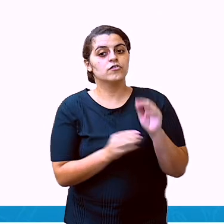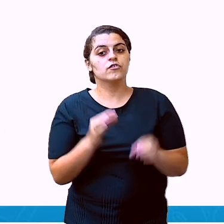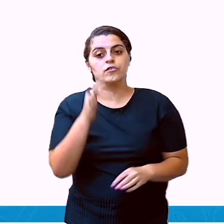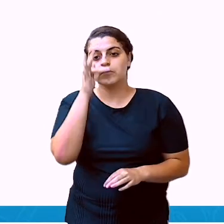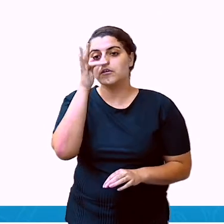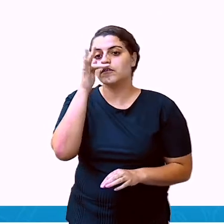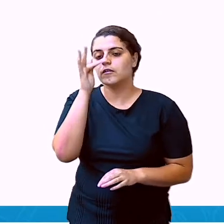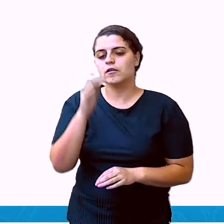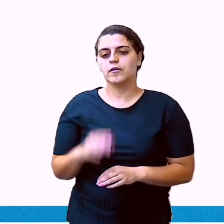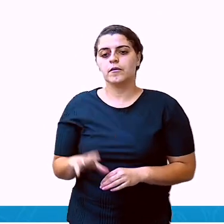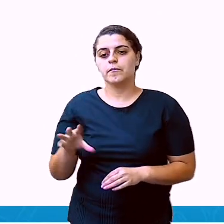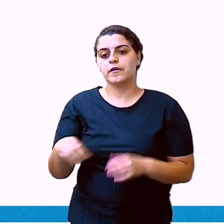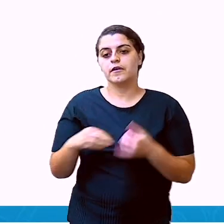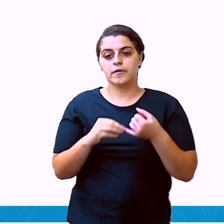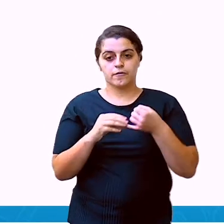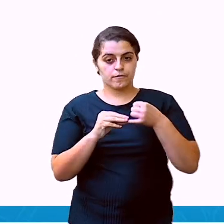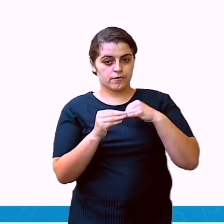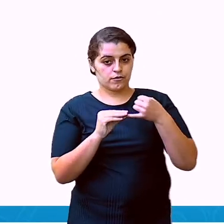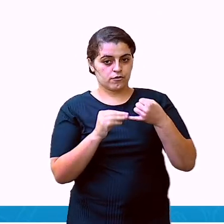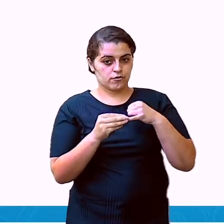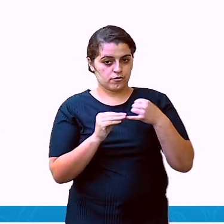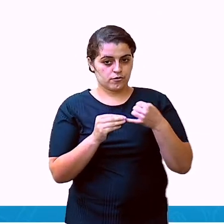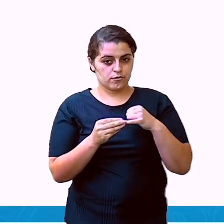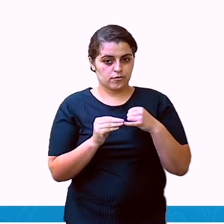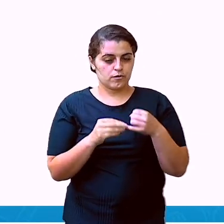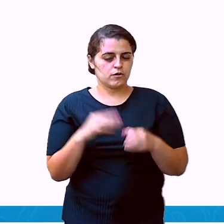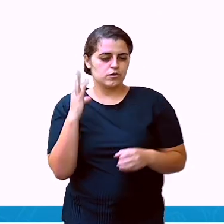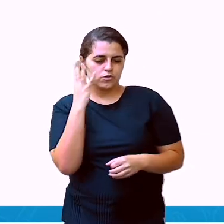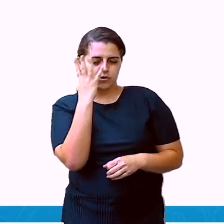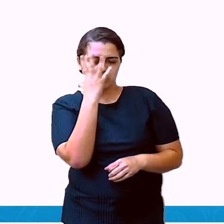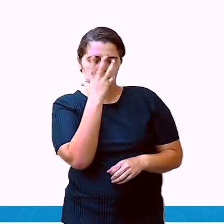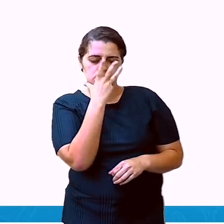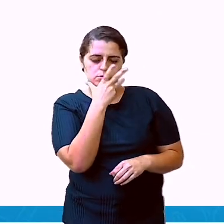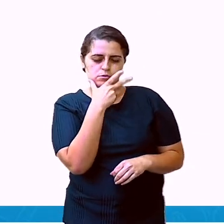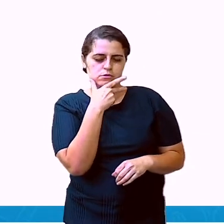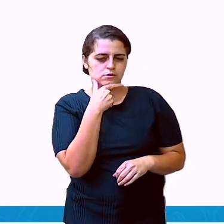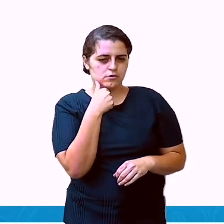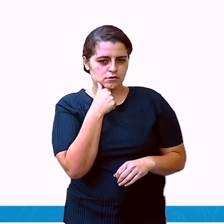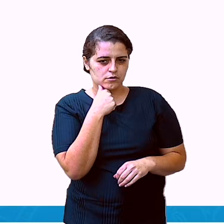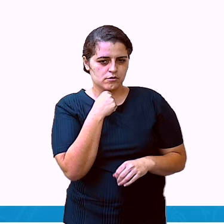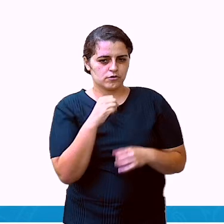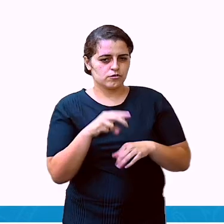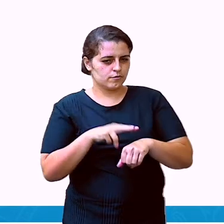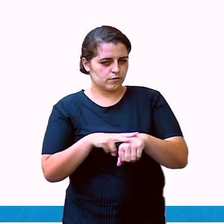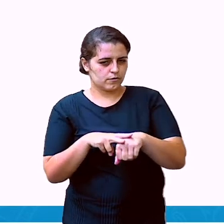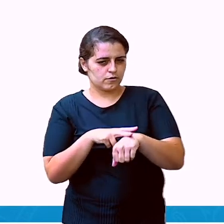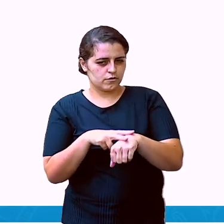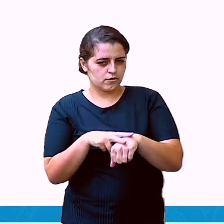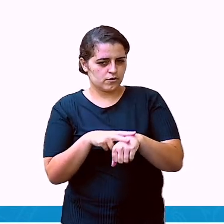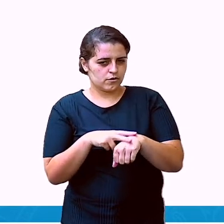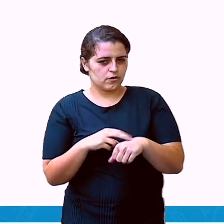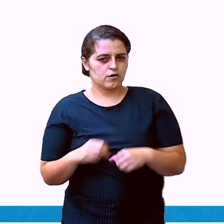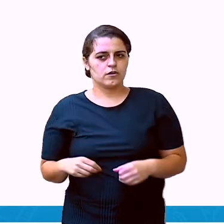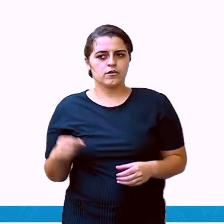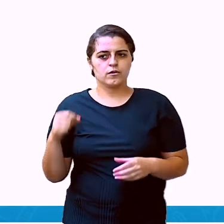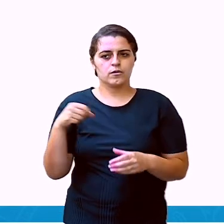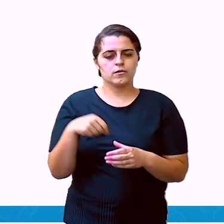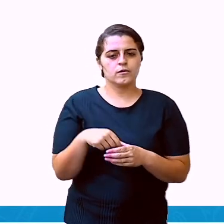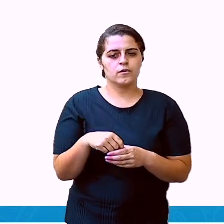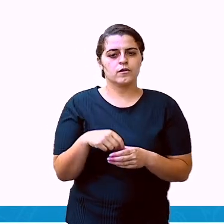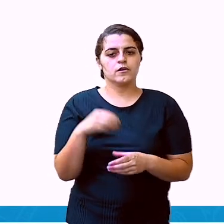Peguei o nosso feijão, quando ainda estava vistoso, bonito, verdinho, e